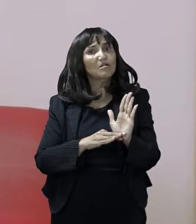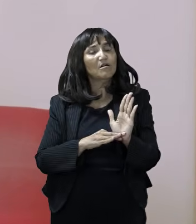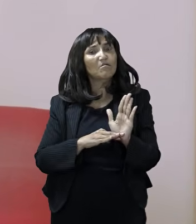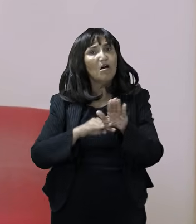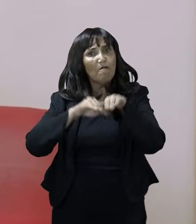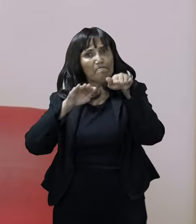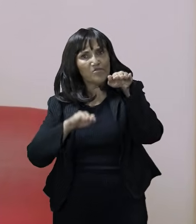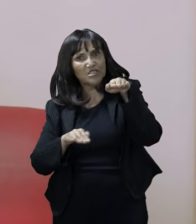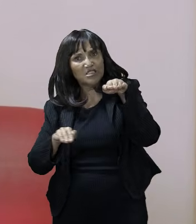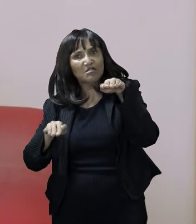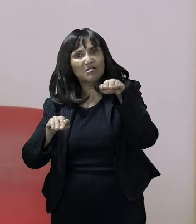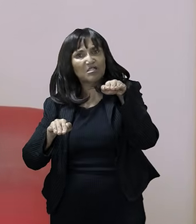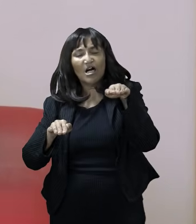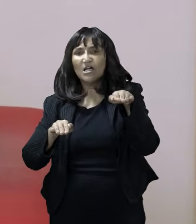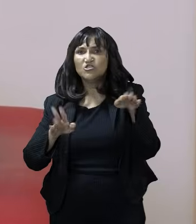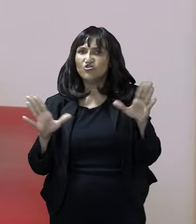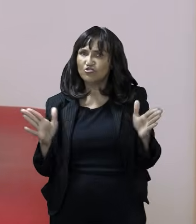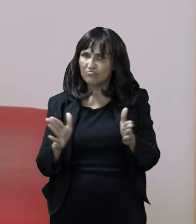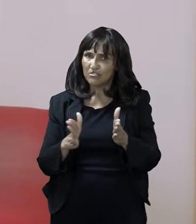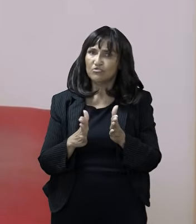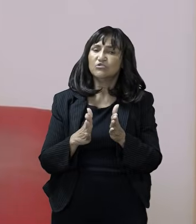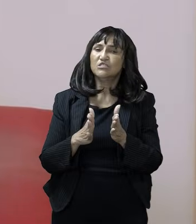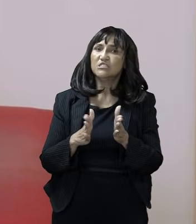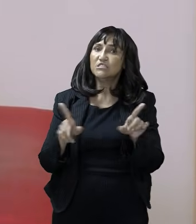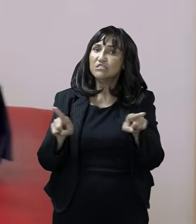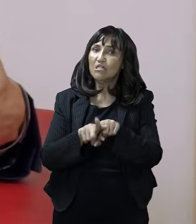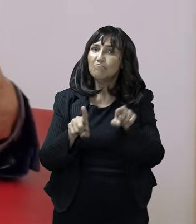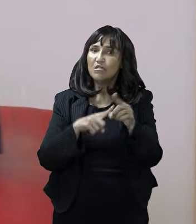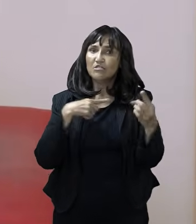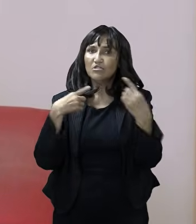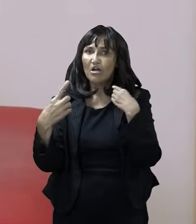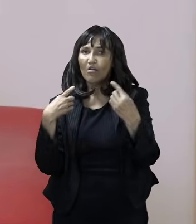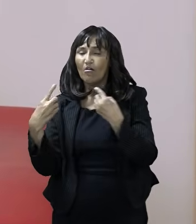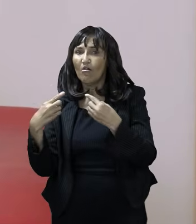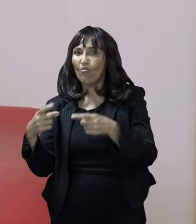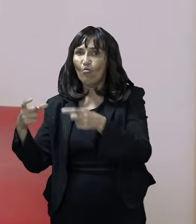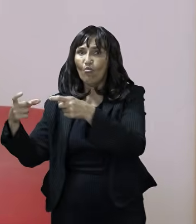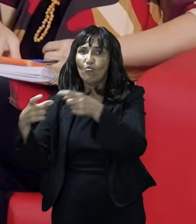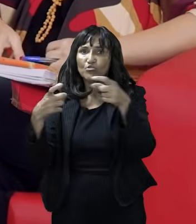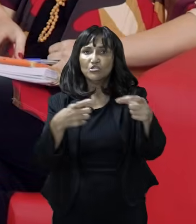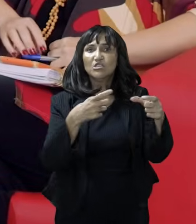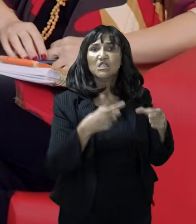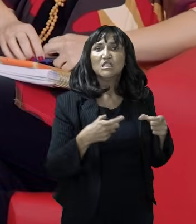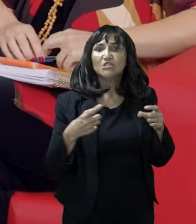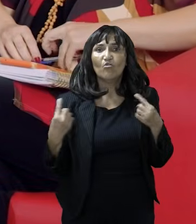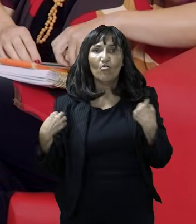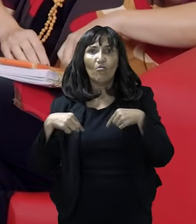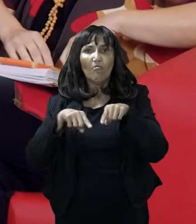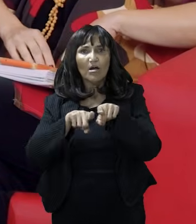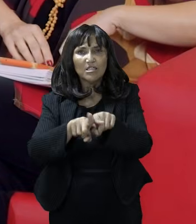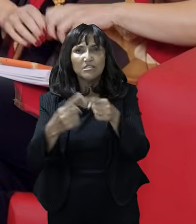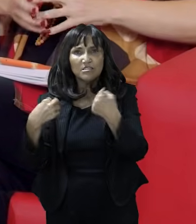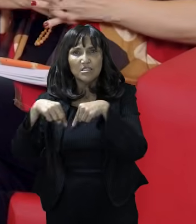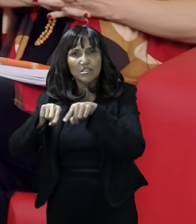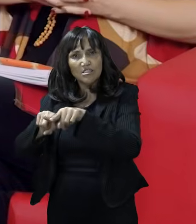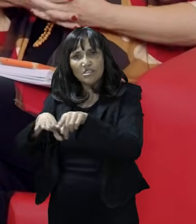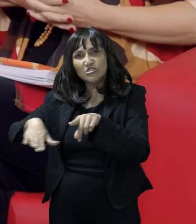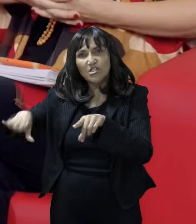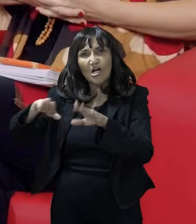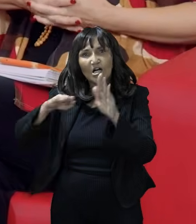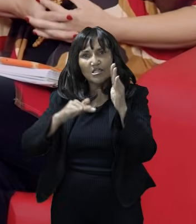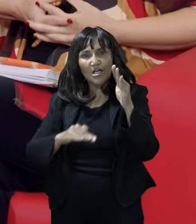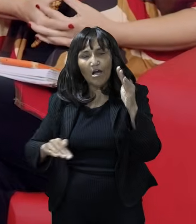desigualdade social e ao mesmo tempo, dialogando com setores de centro, setores de classe média, setores